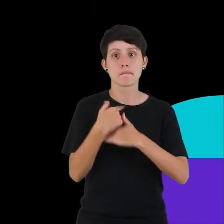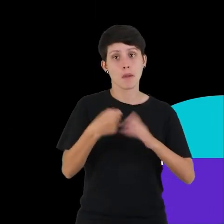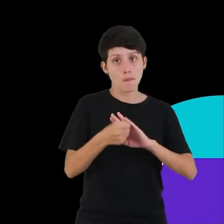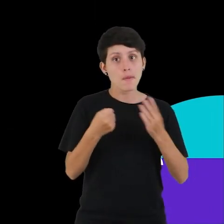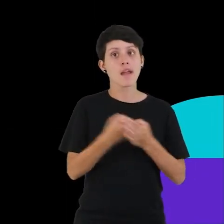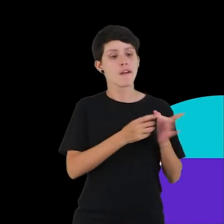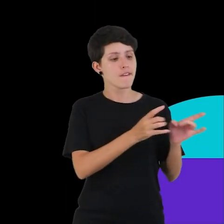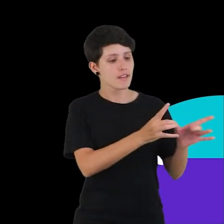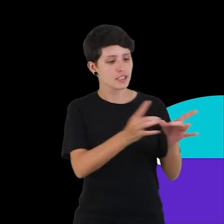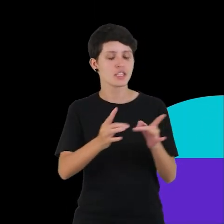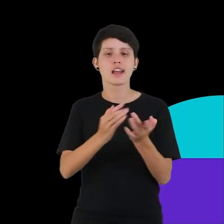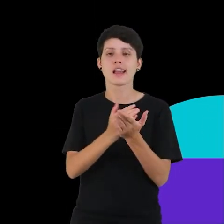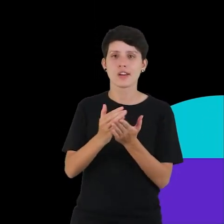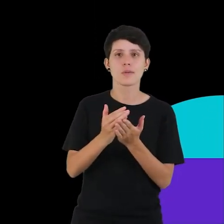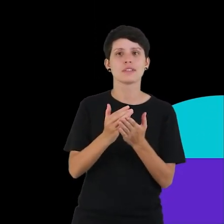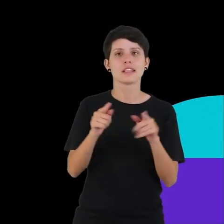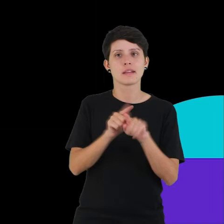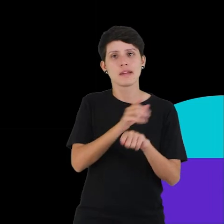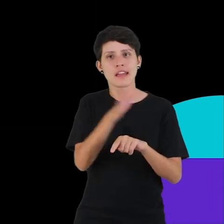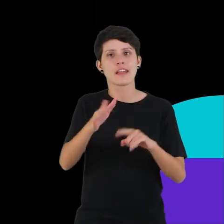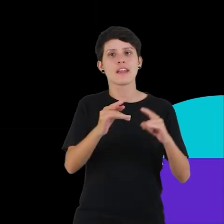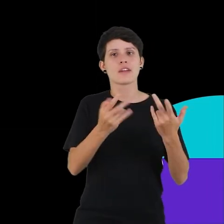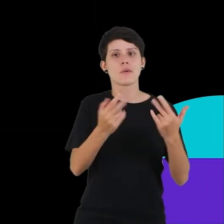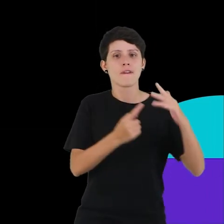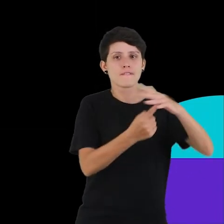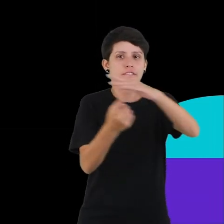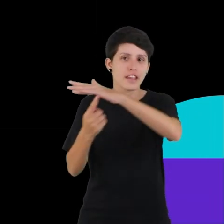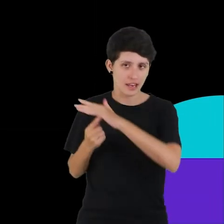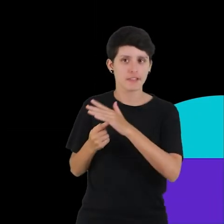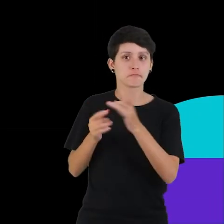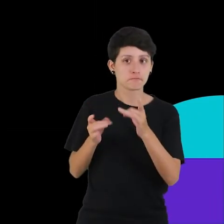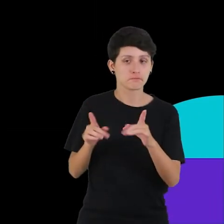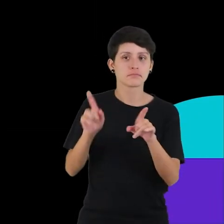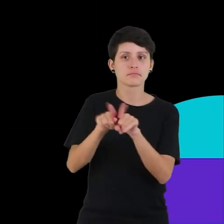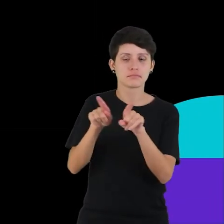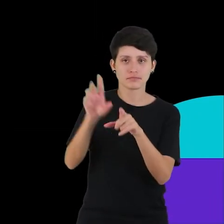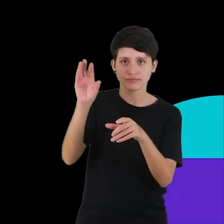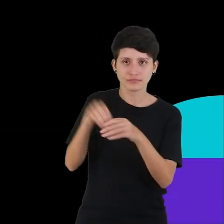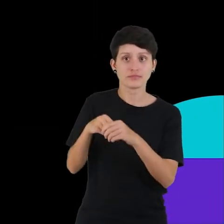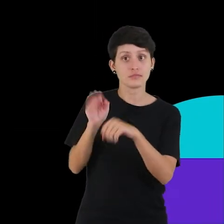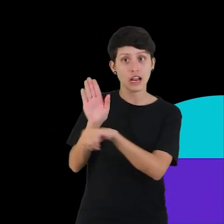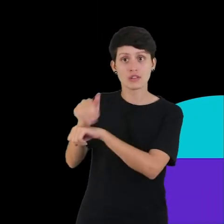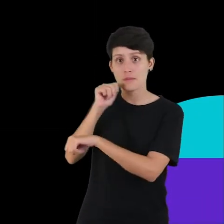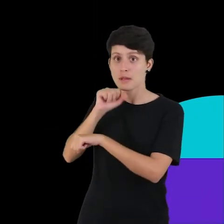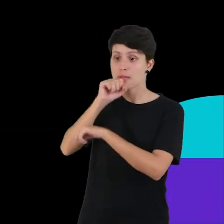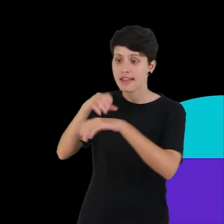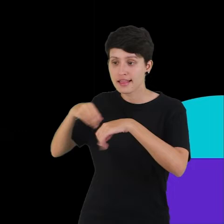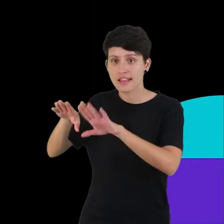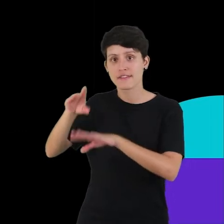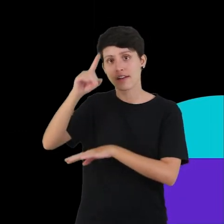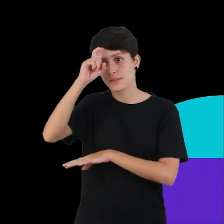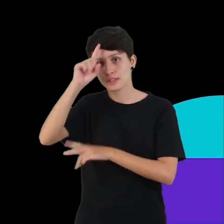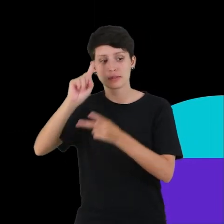a revender e fui adquirindo bastante clientes. Revendia bastante para as pessoas do